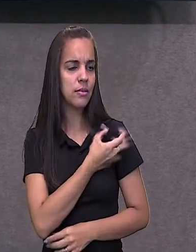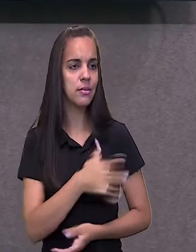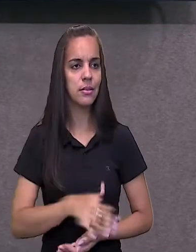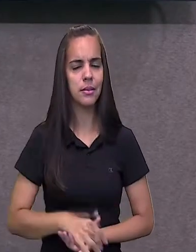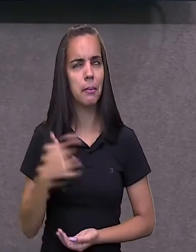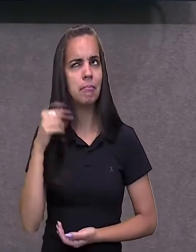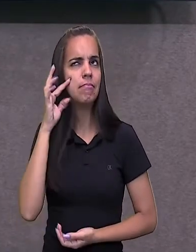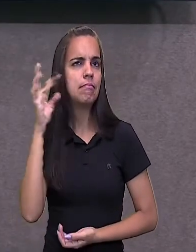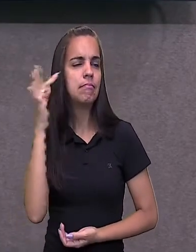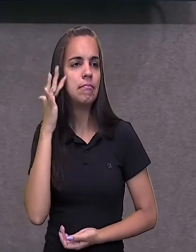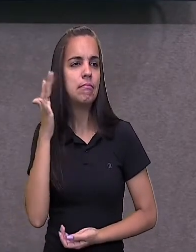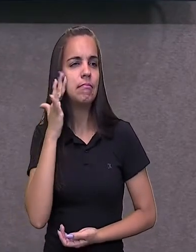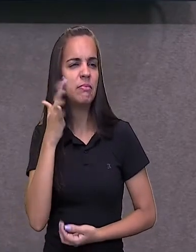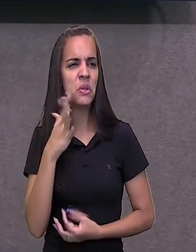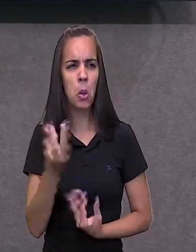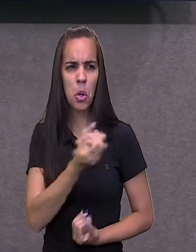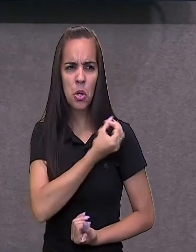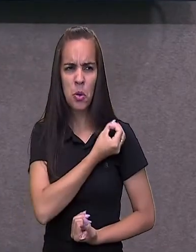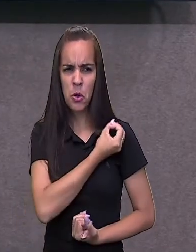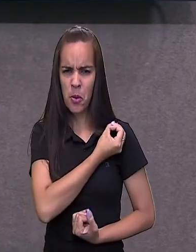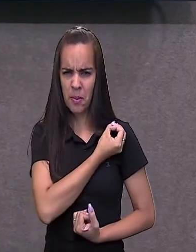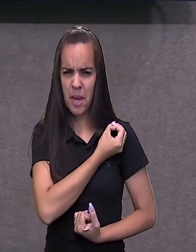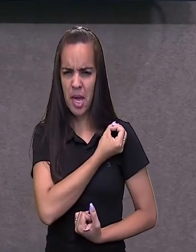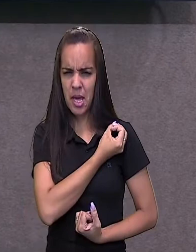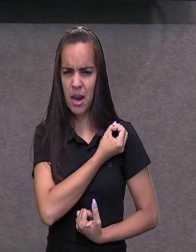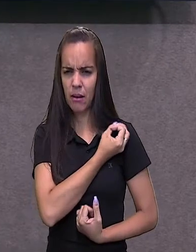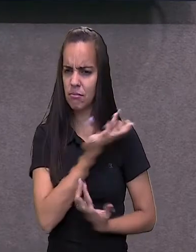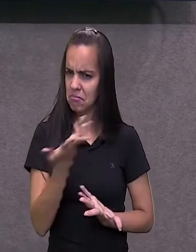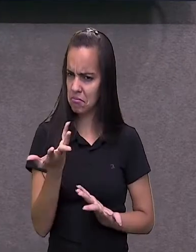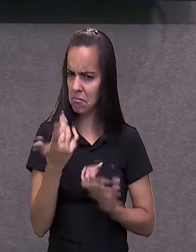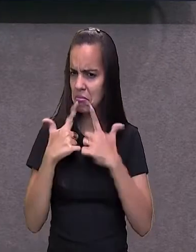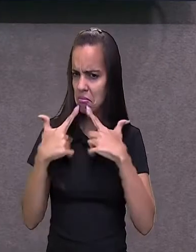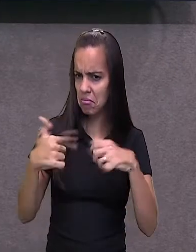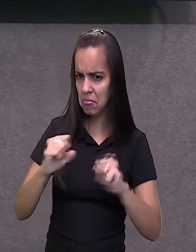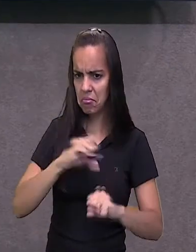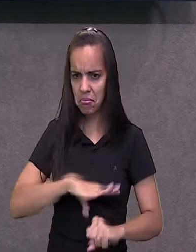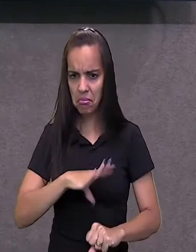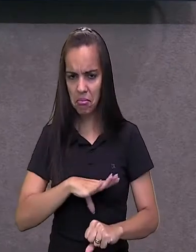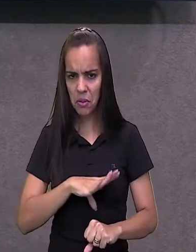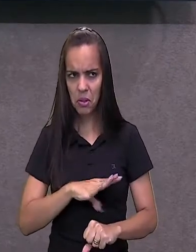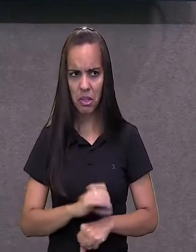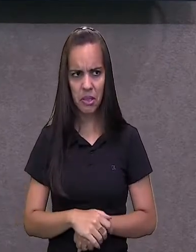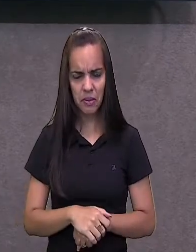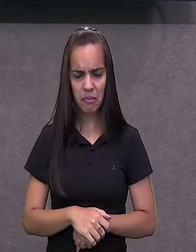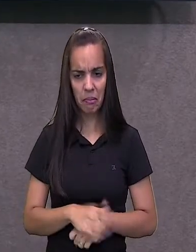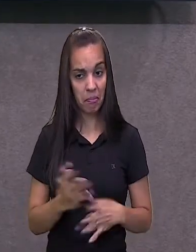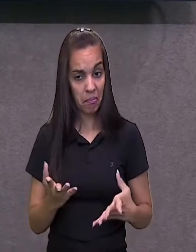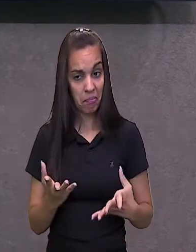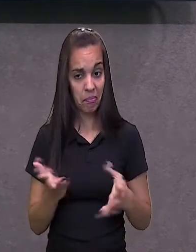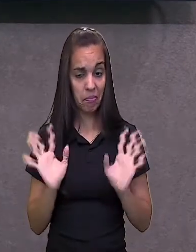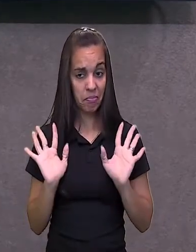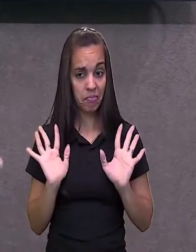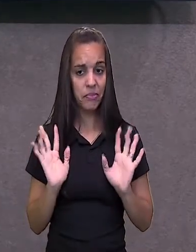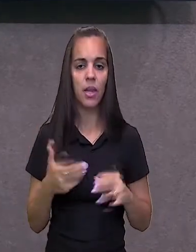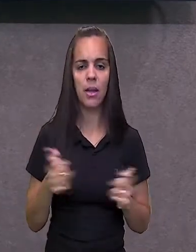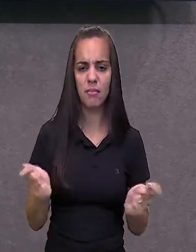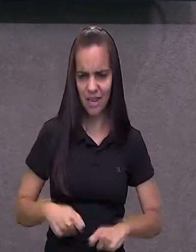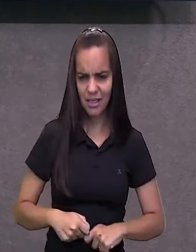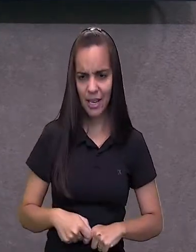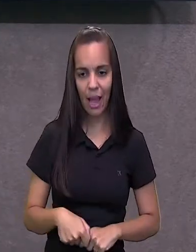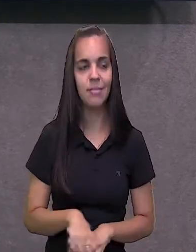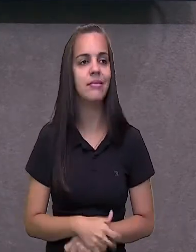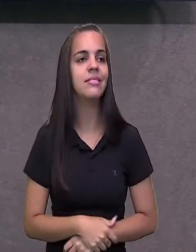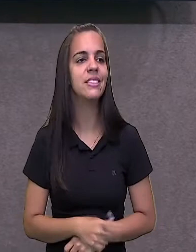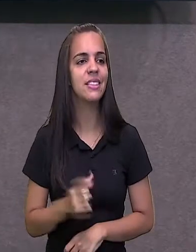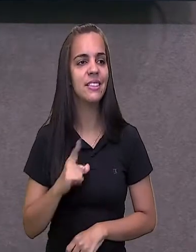aí pensando, numeral na aula de língua portuguesa? A gente acaba achando que numeral, números, né?